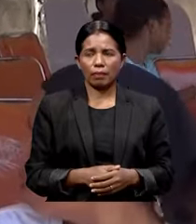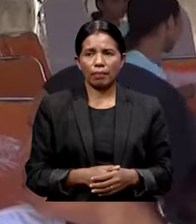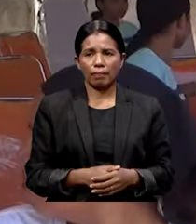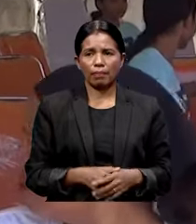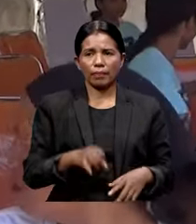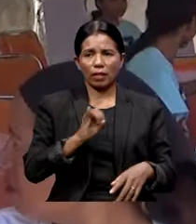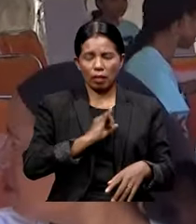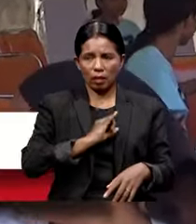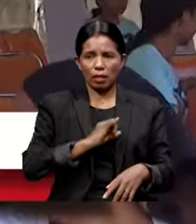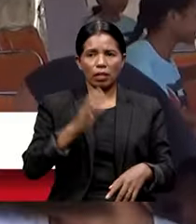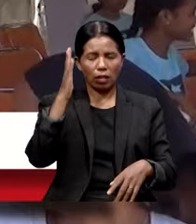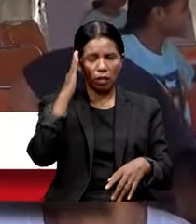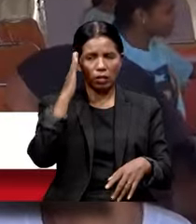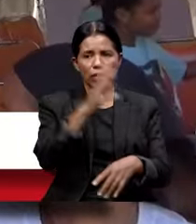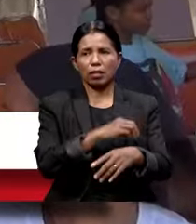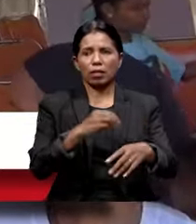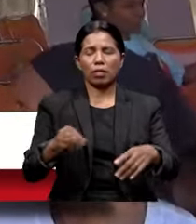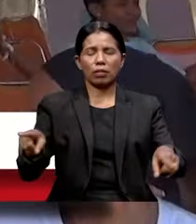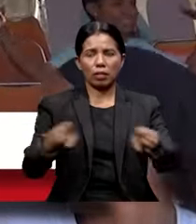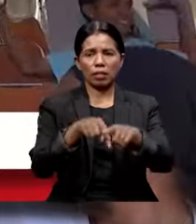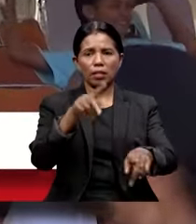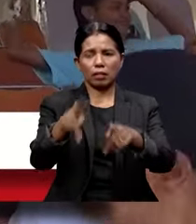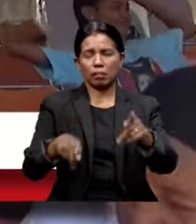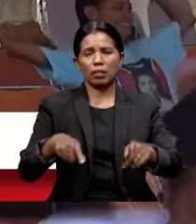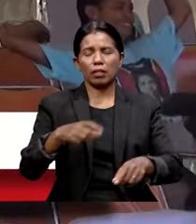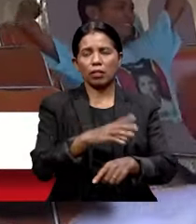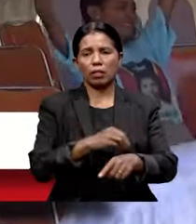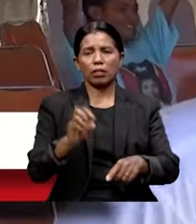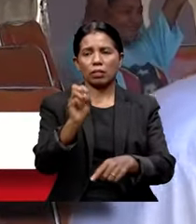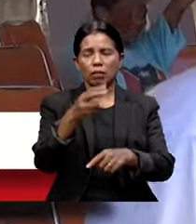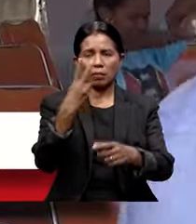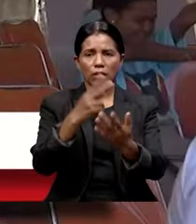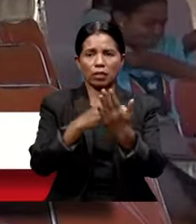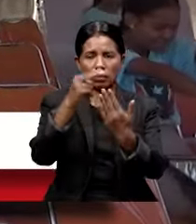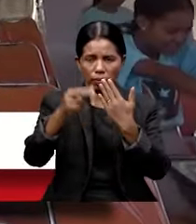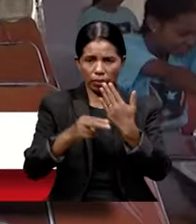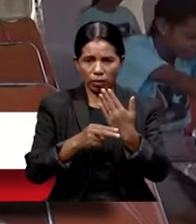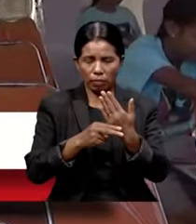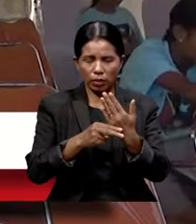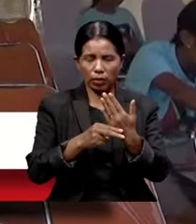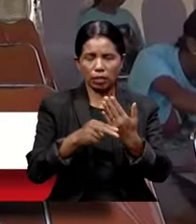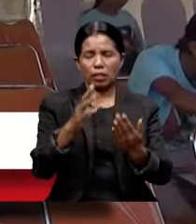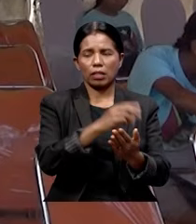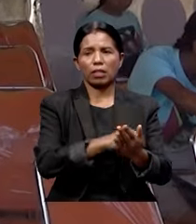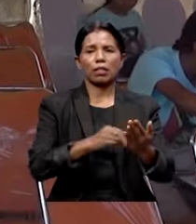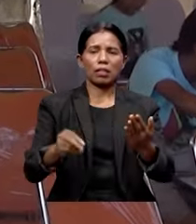ao mostrar mais cansa sobrevivente 12 de novembro massacre Santa Cruz a o nui